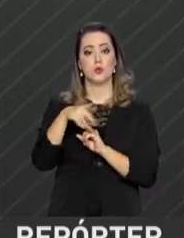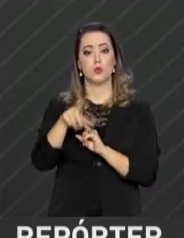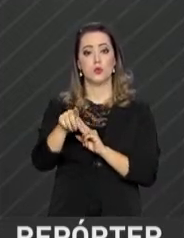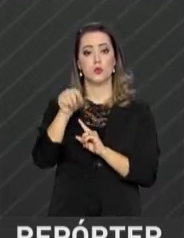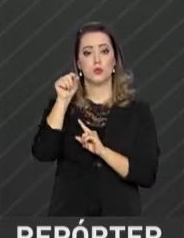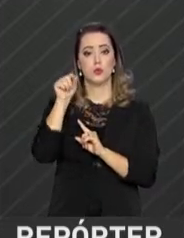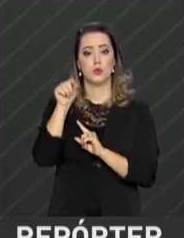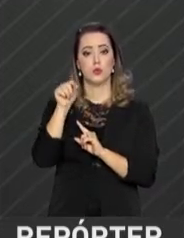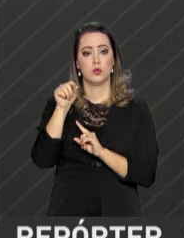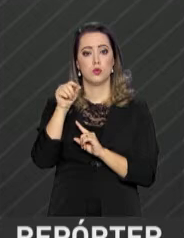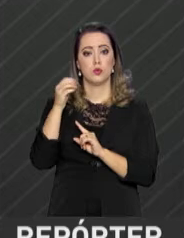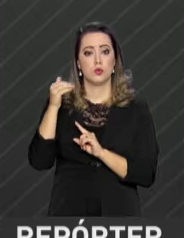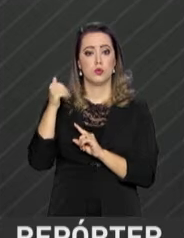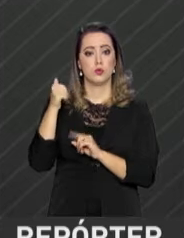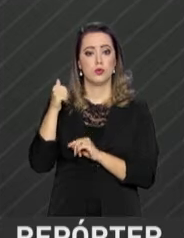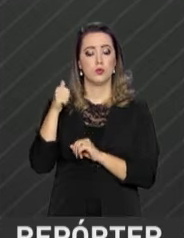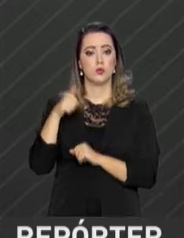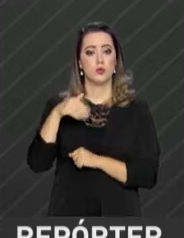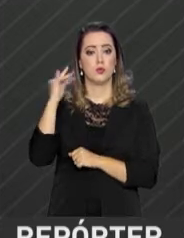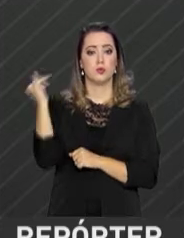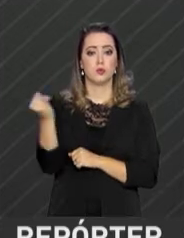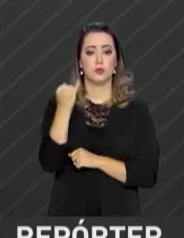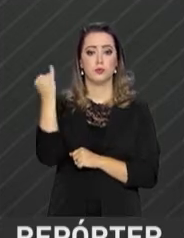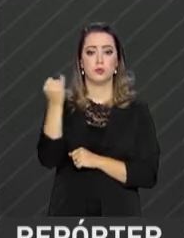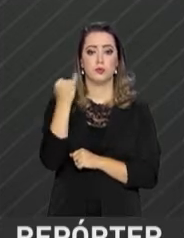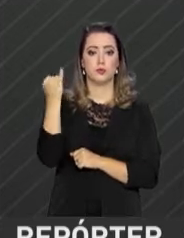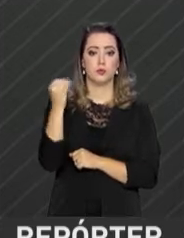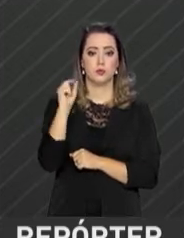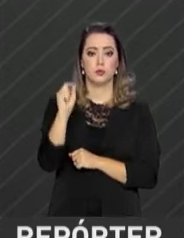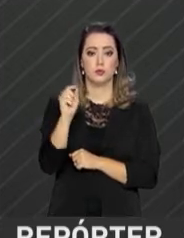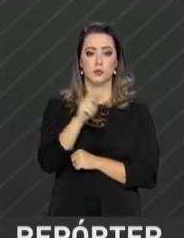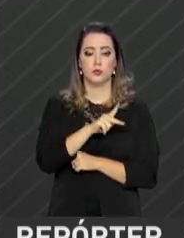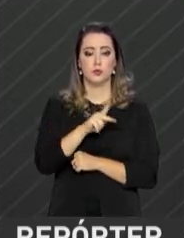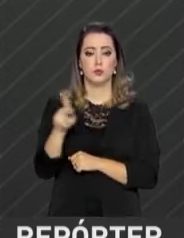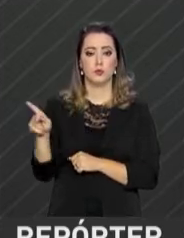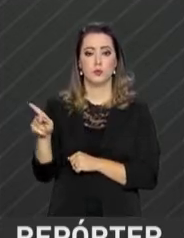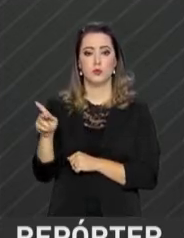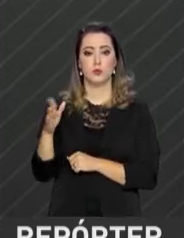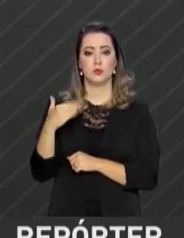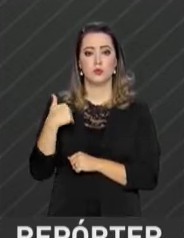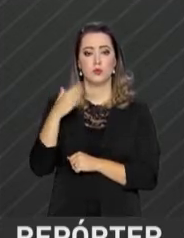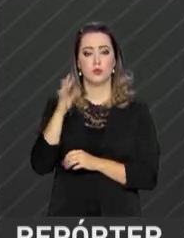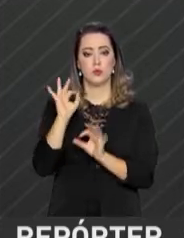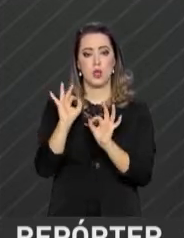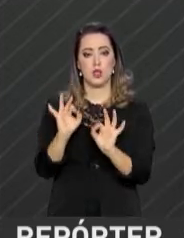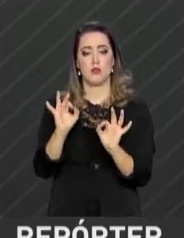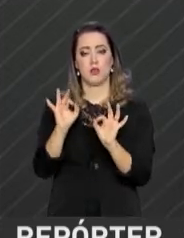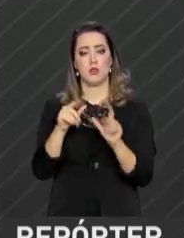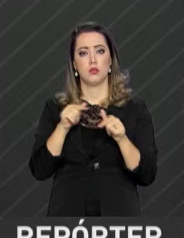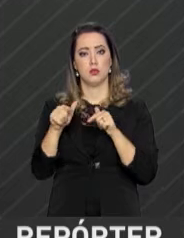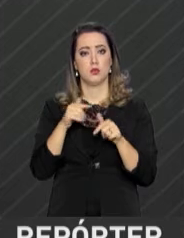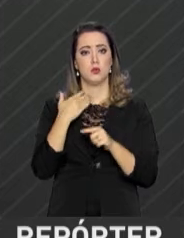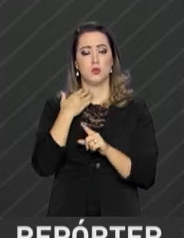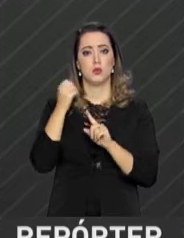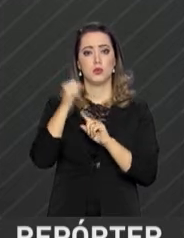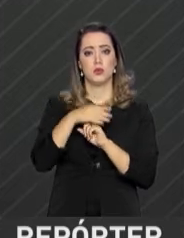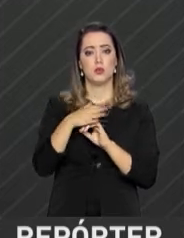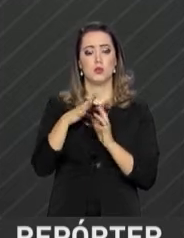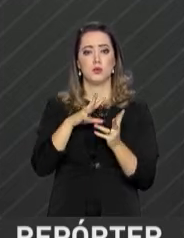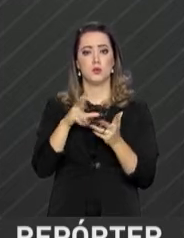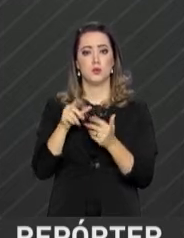o mais importante presidente, mais competente presidente de Banco Central do